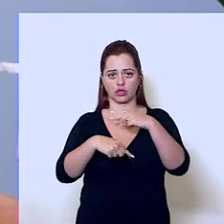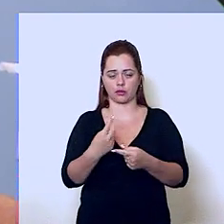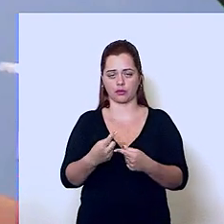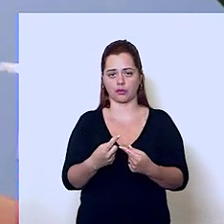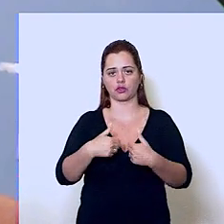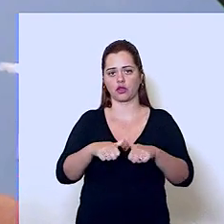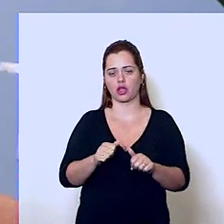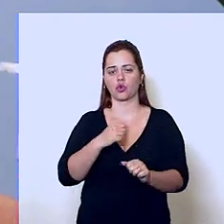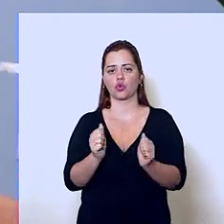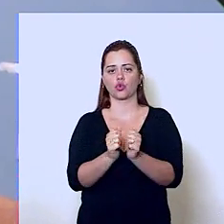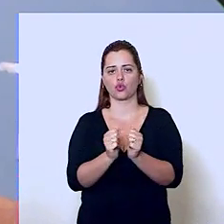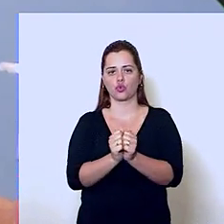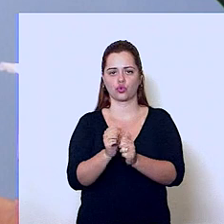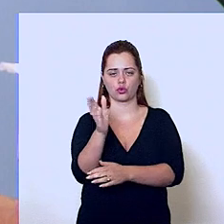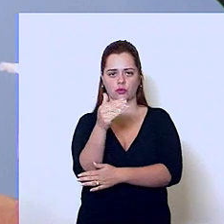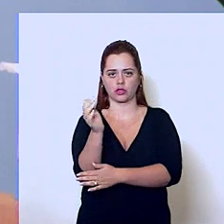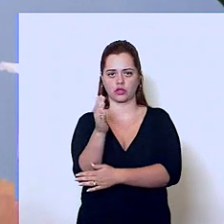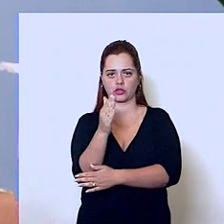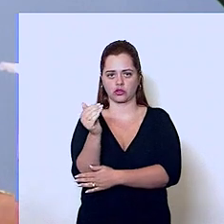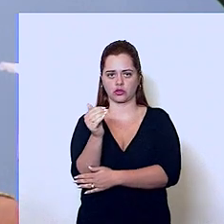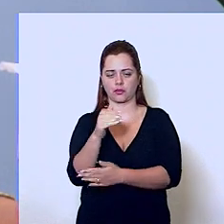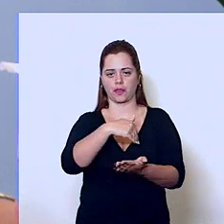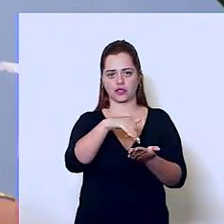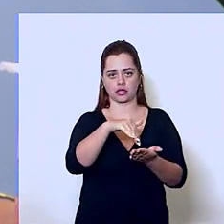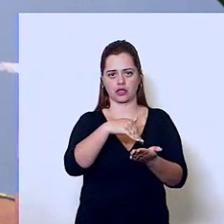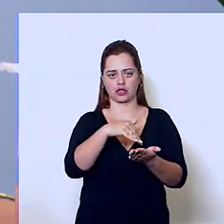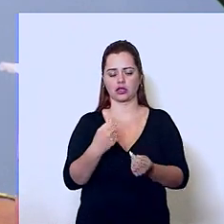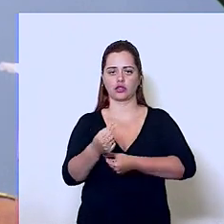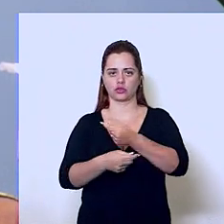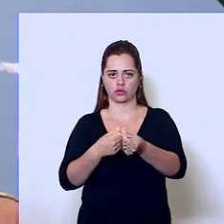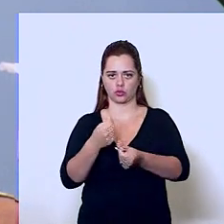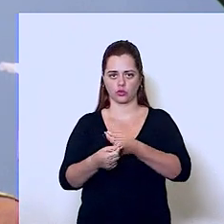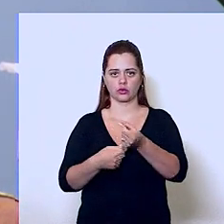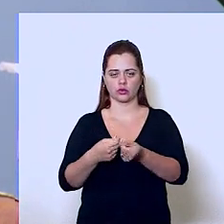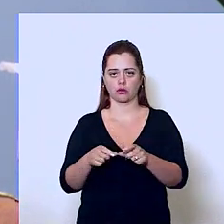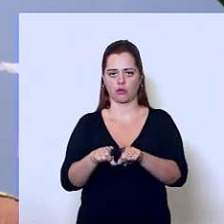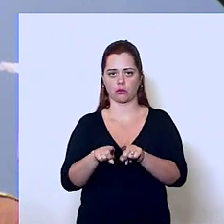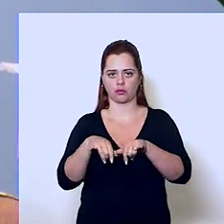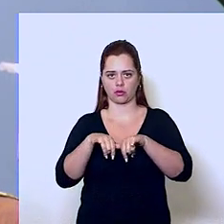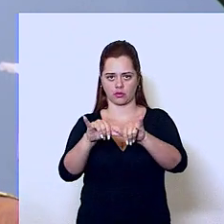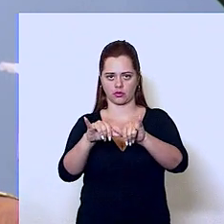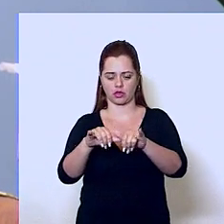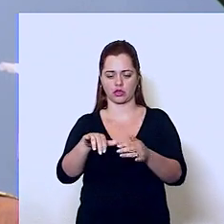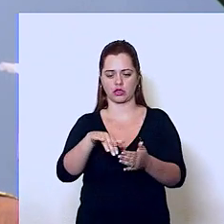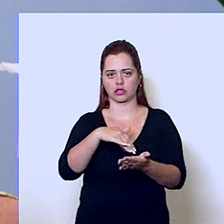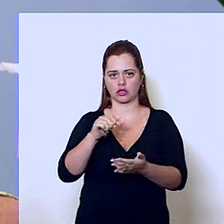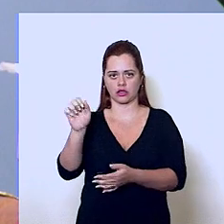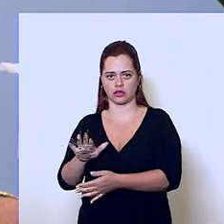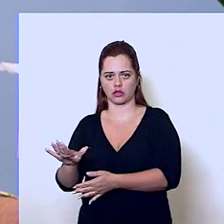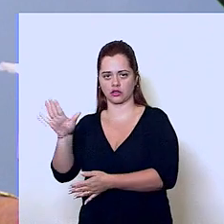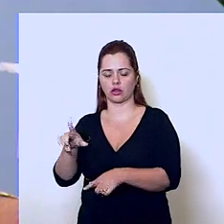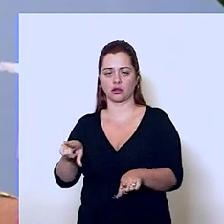na Subsecretaria-Geral de Assuntos Econômicos e Comerciais, na Secretaria-Geral e na Embaixada de